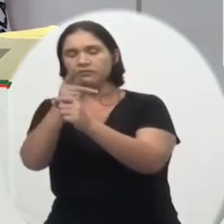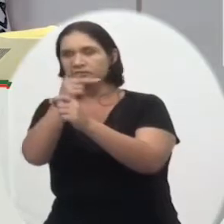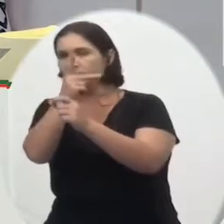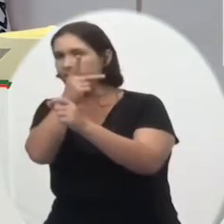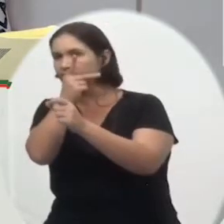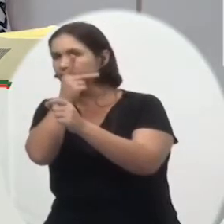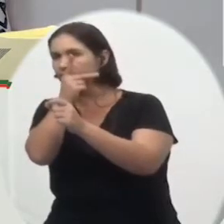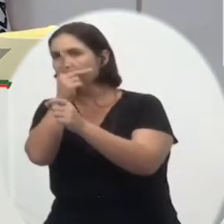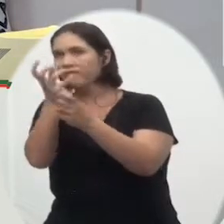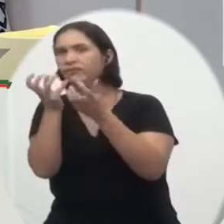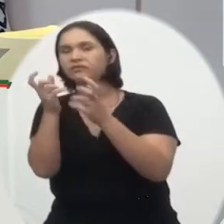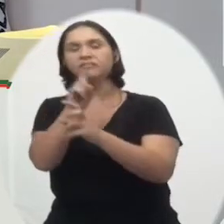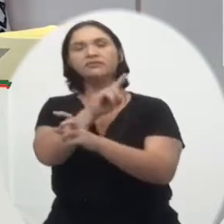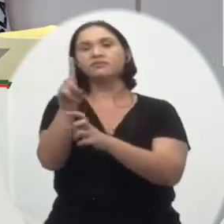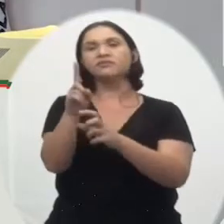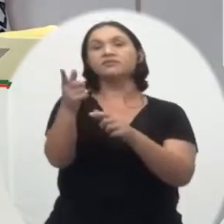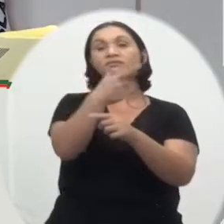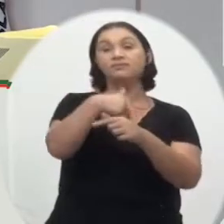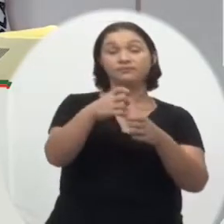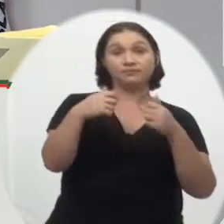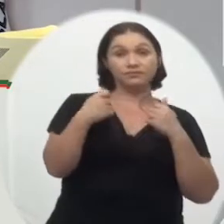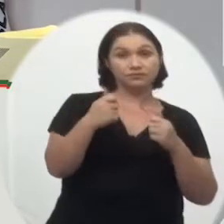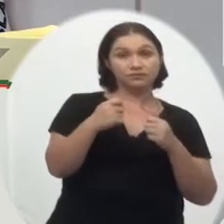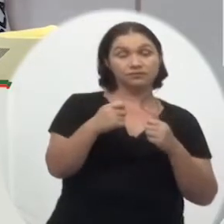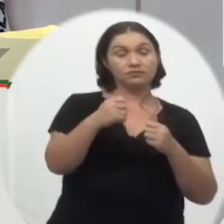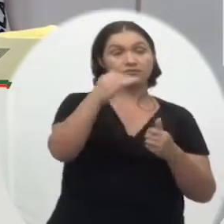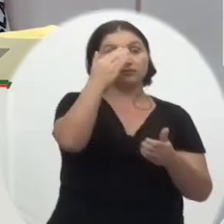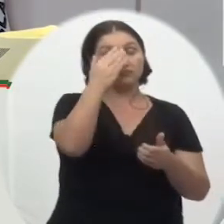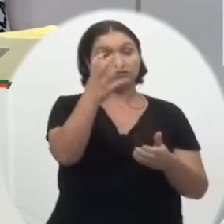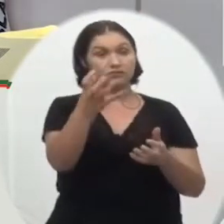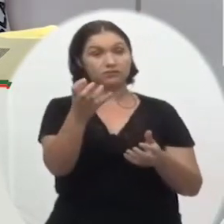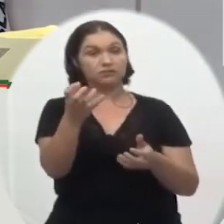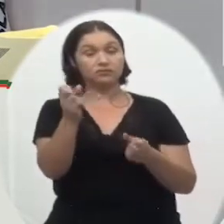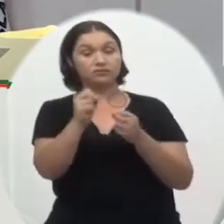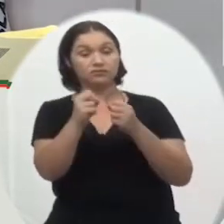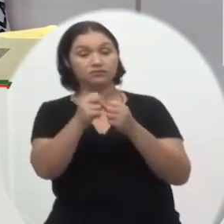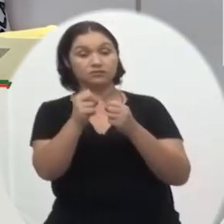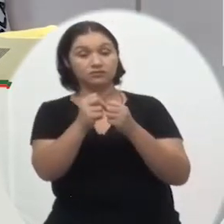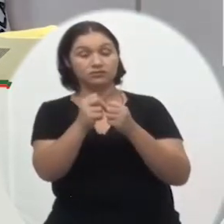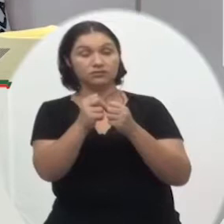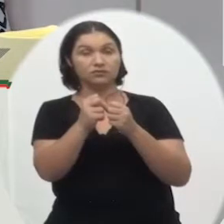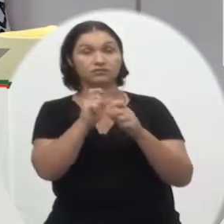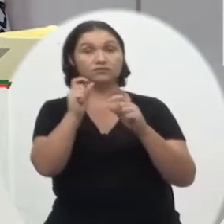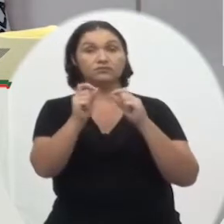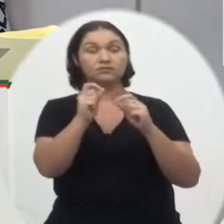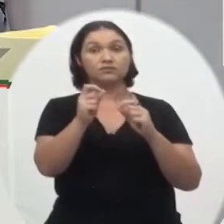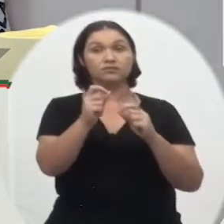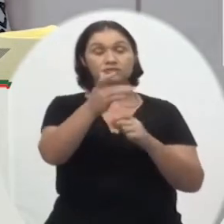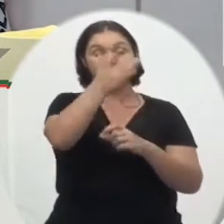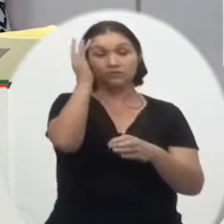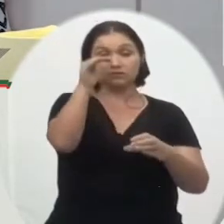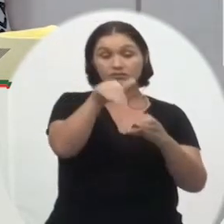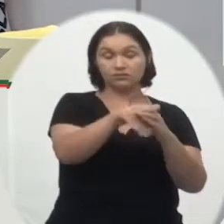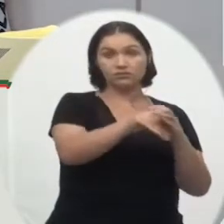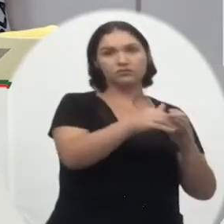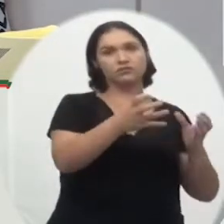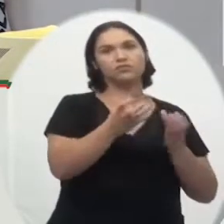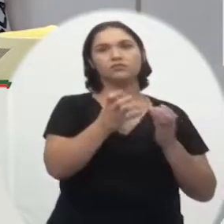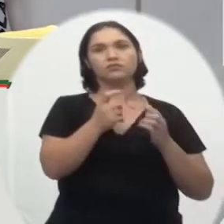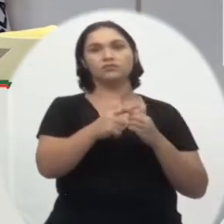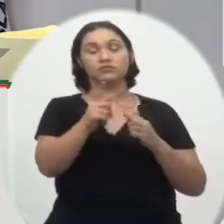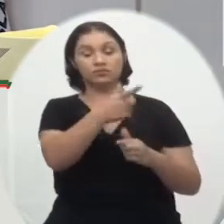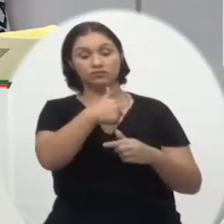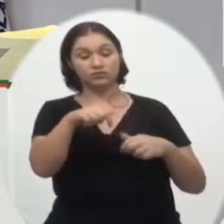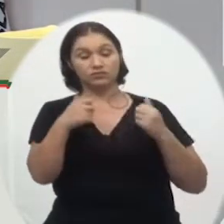para com o nosso salário. Que contribuem para que possamos estar aqui defendendo os seus interesses. Isso